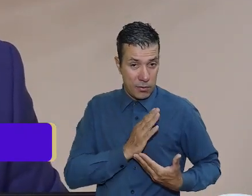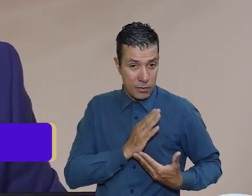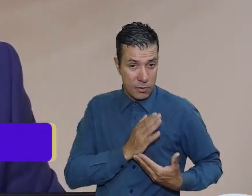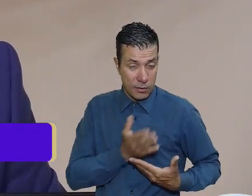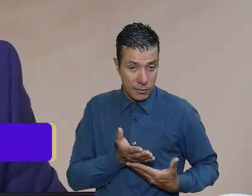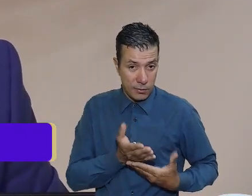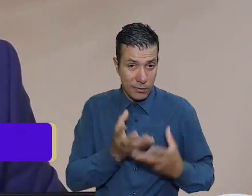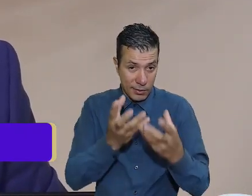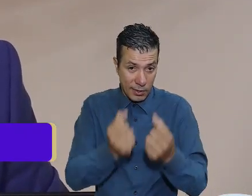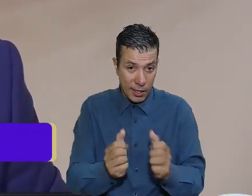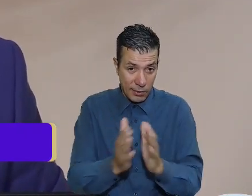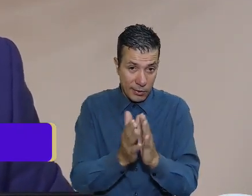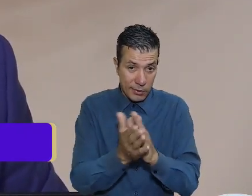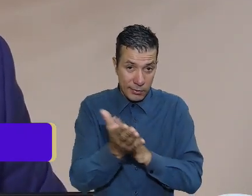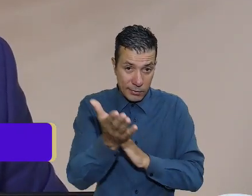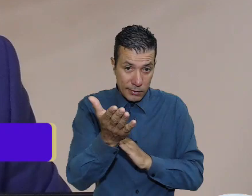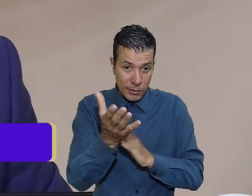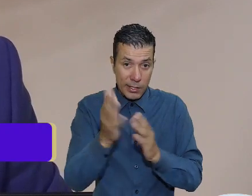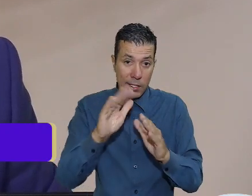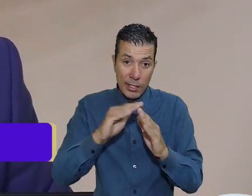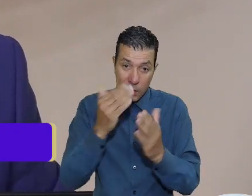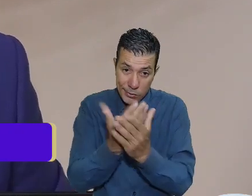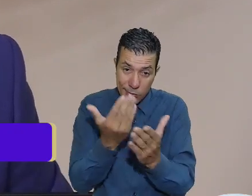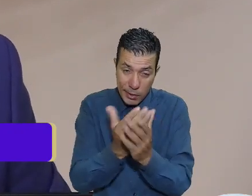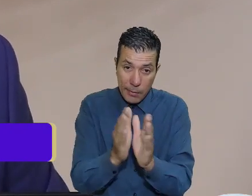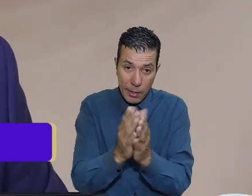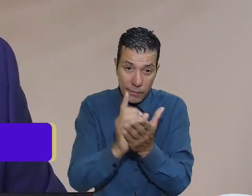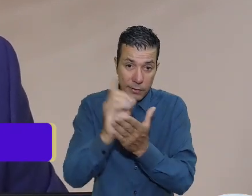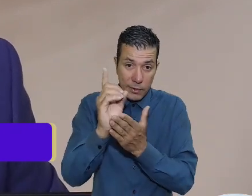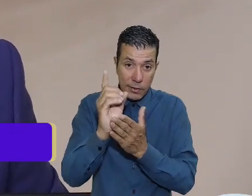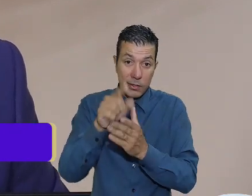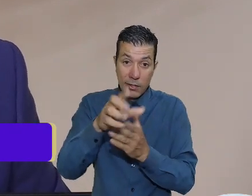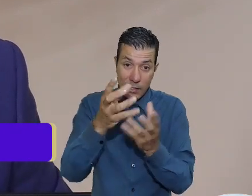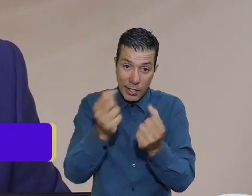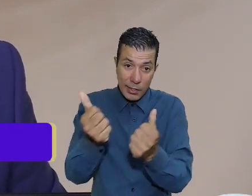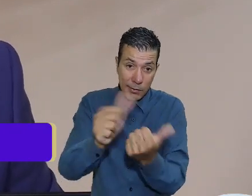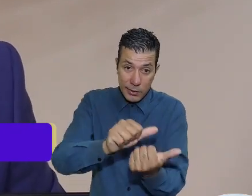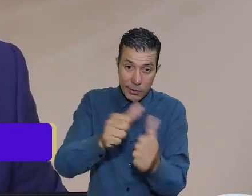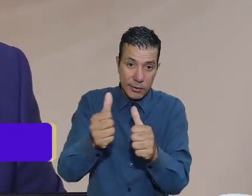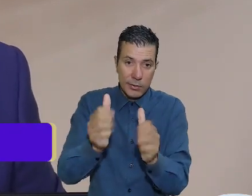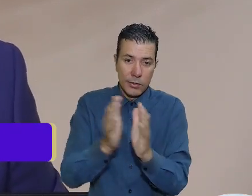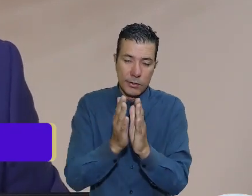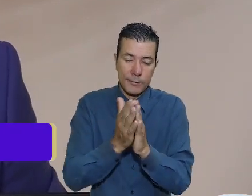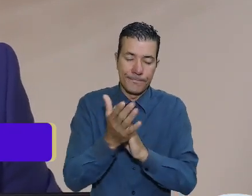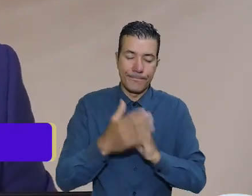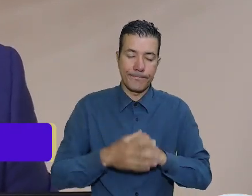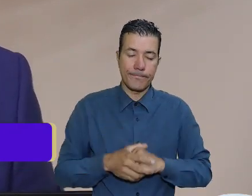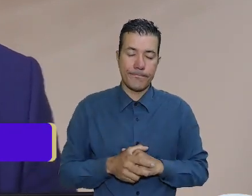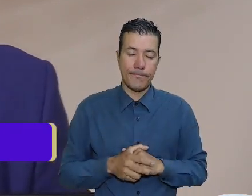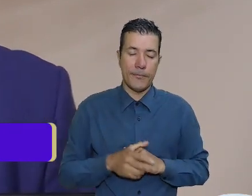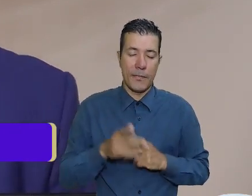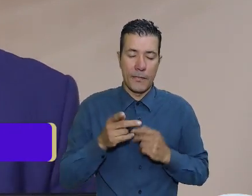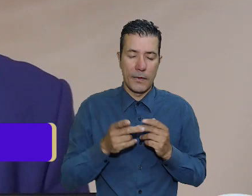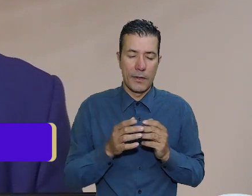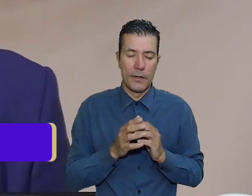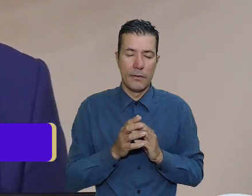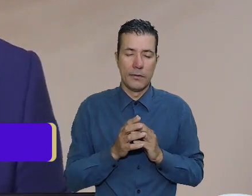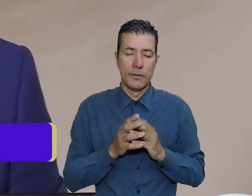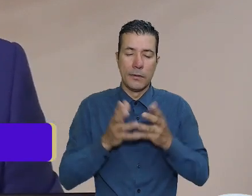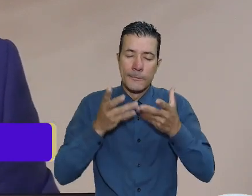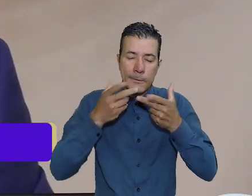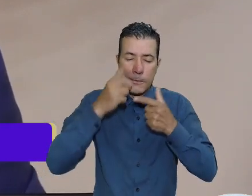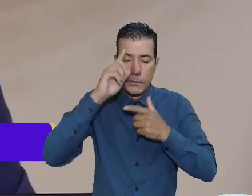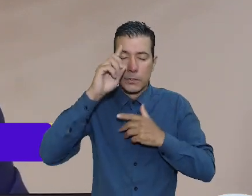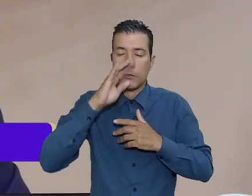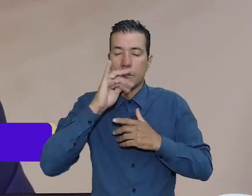vez: quer que oremos? Quer estudar a Bíblia? Quer ser batizado? Ore comigo agora, vamos falar com Deus. Querido